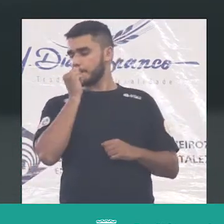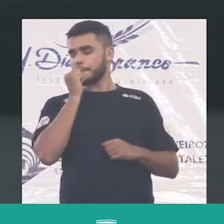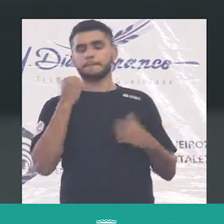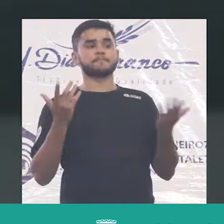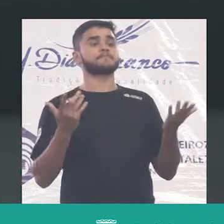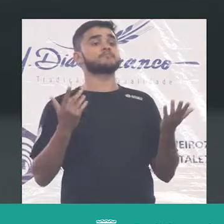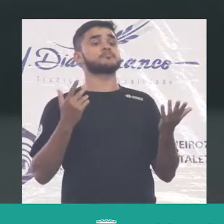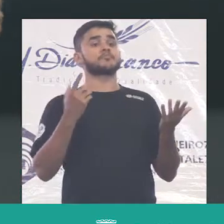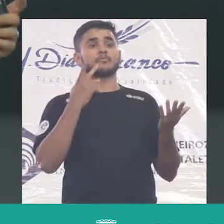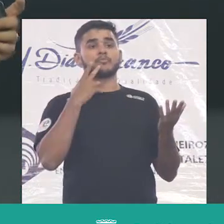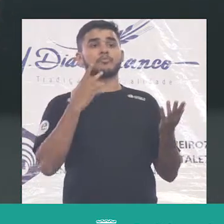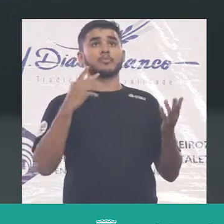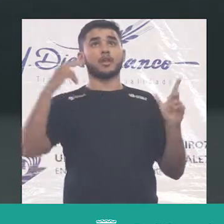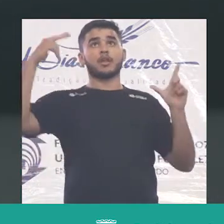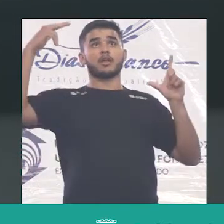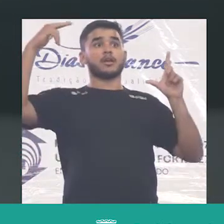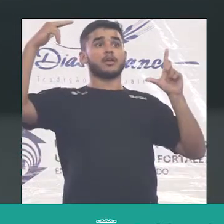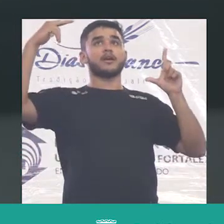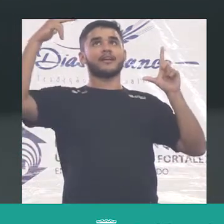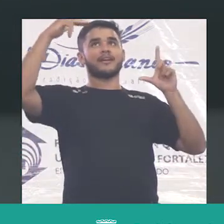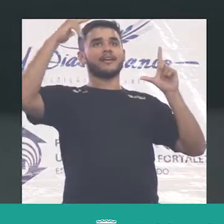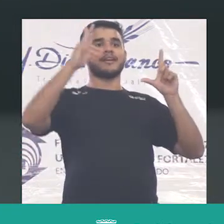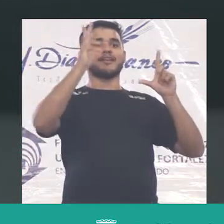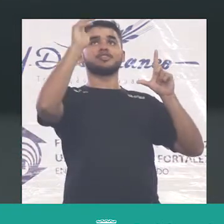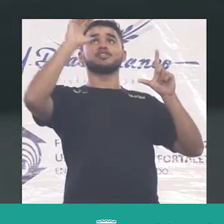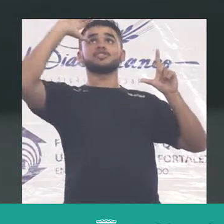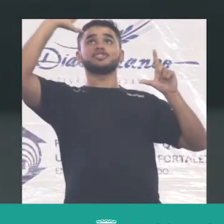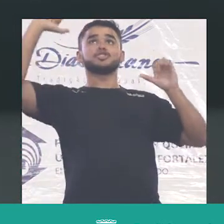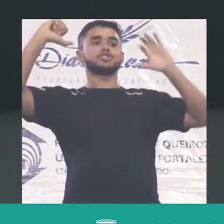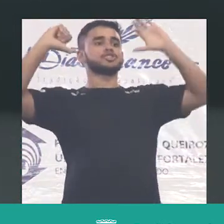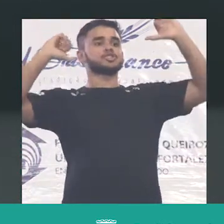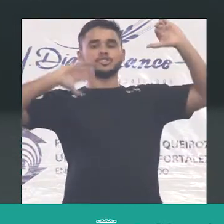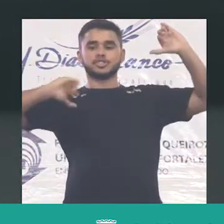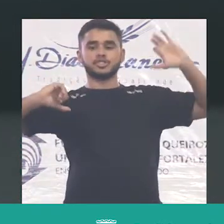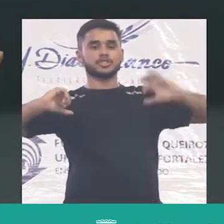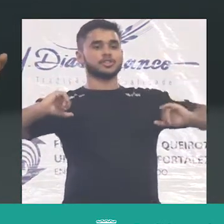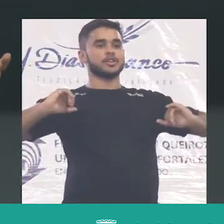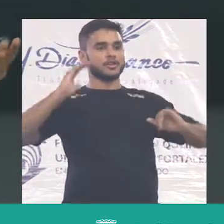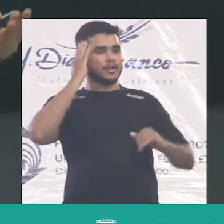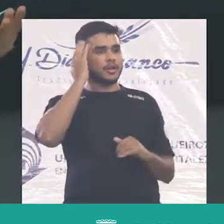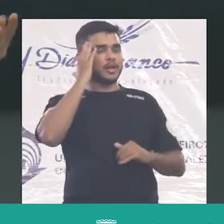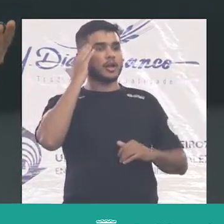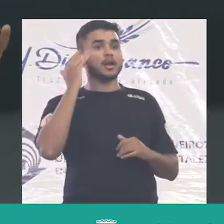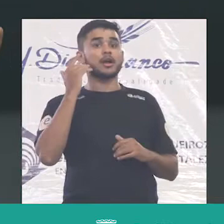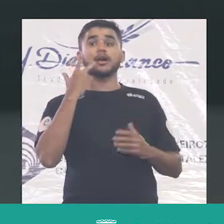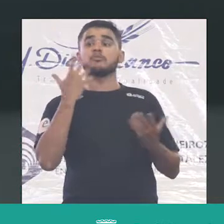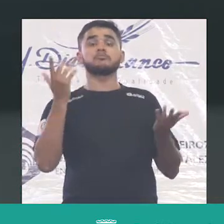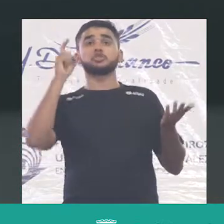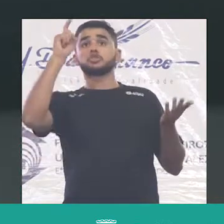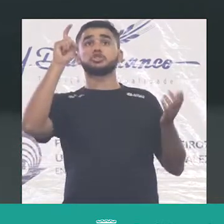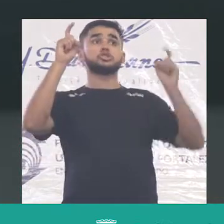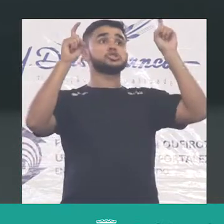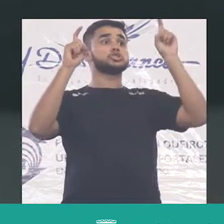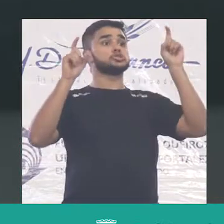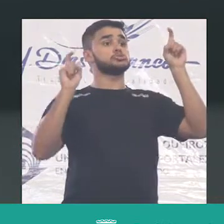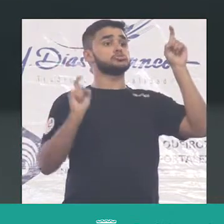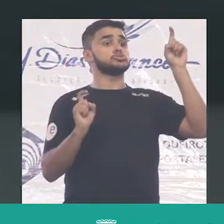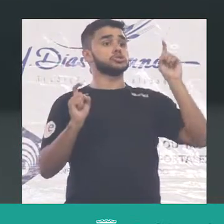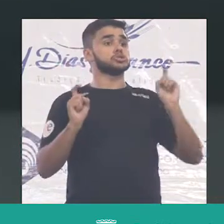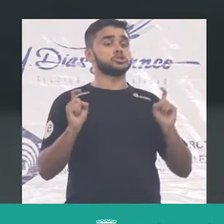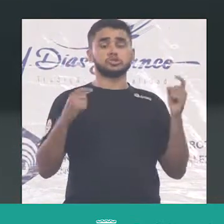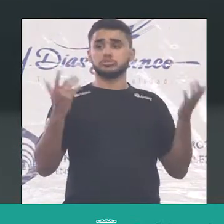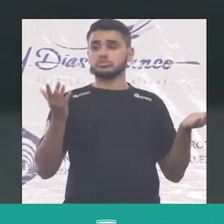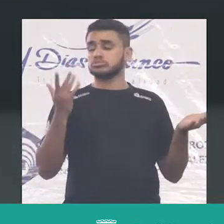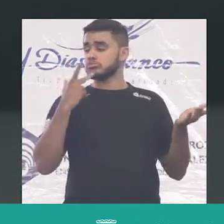tirou 2 quadradinhos de tamanho X de cada lado, então a minha base aí ficou